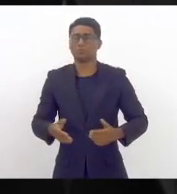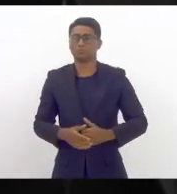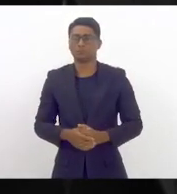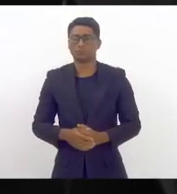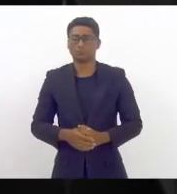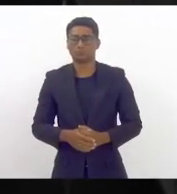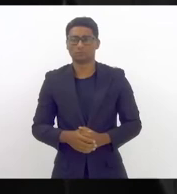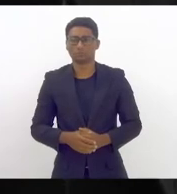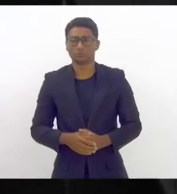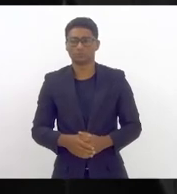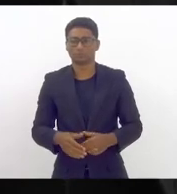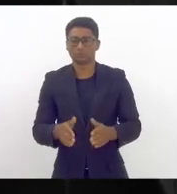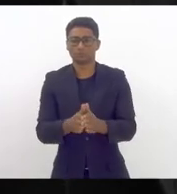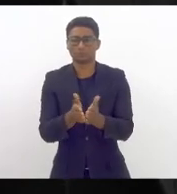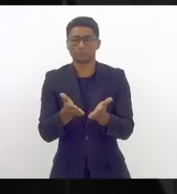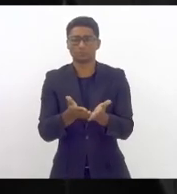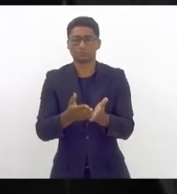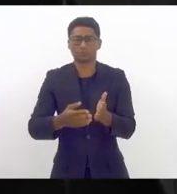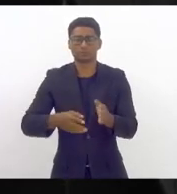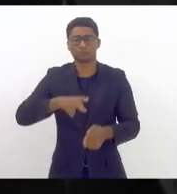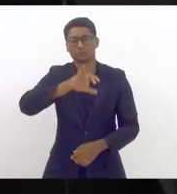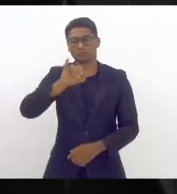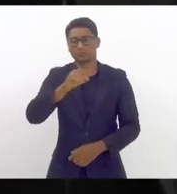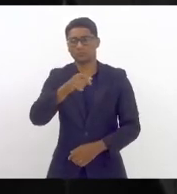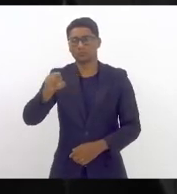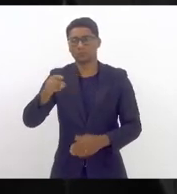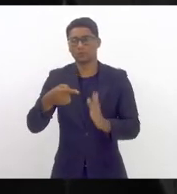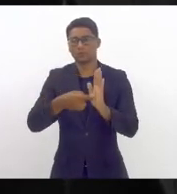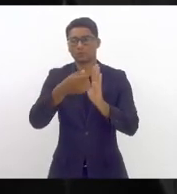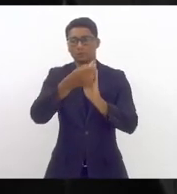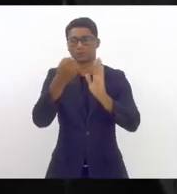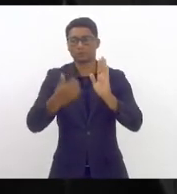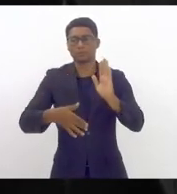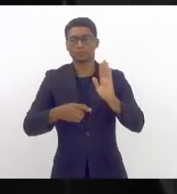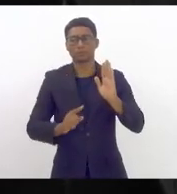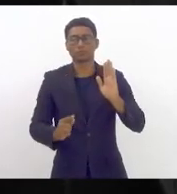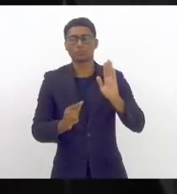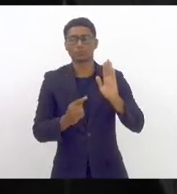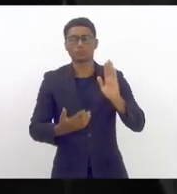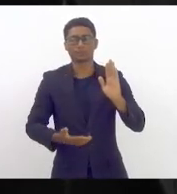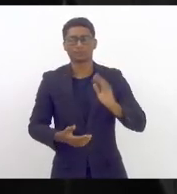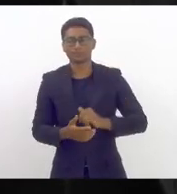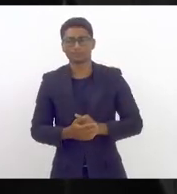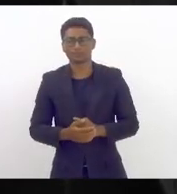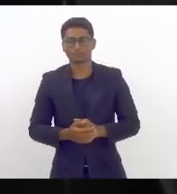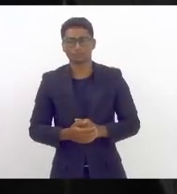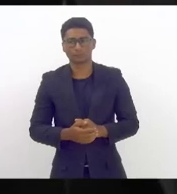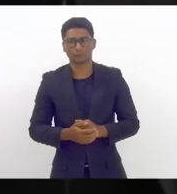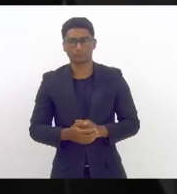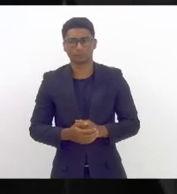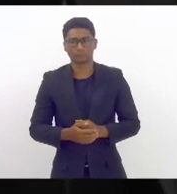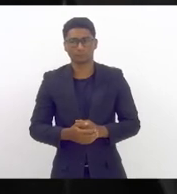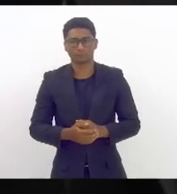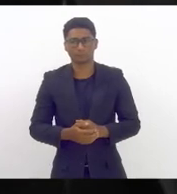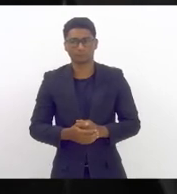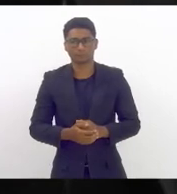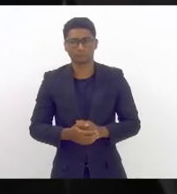no Evangelho Segundo São João está escrito no mundo